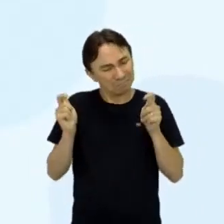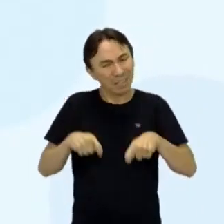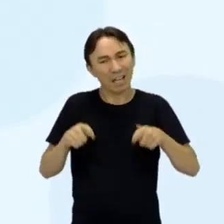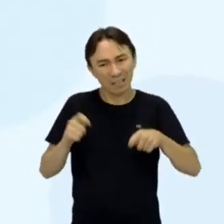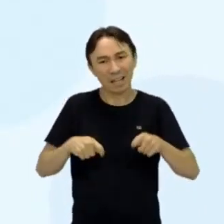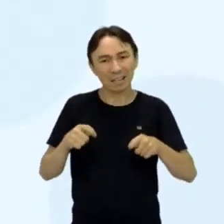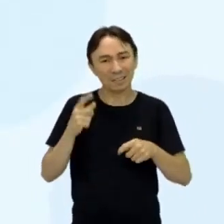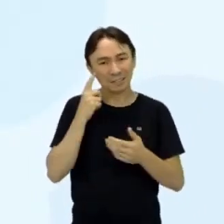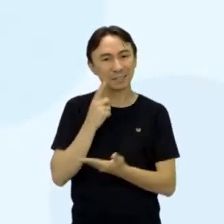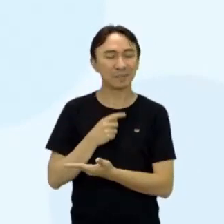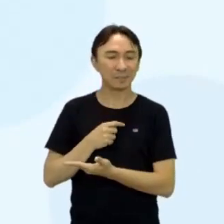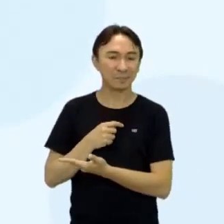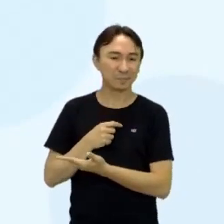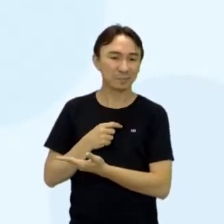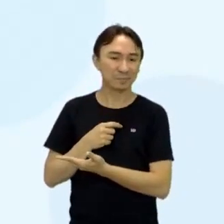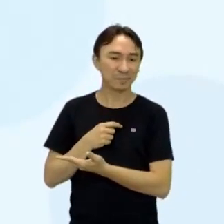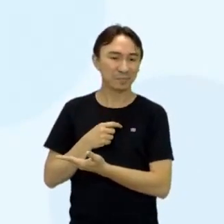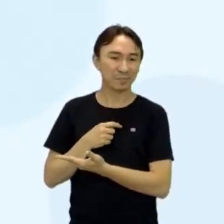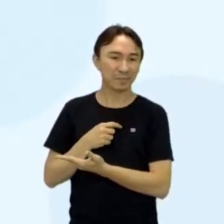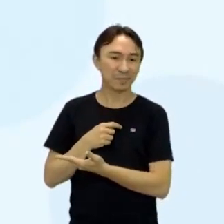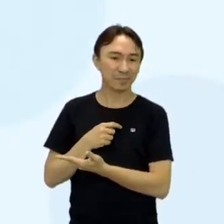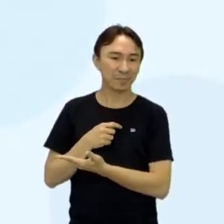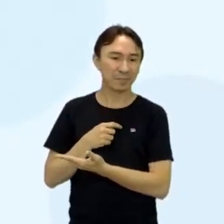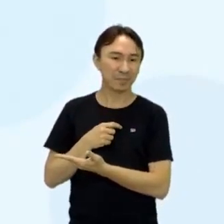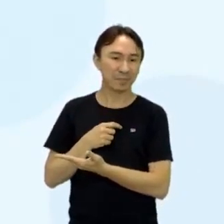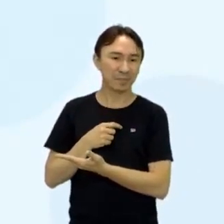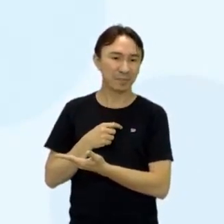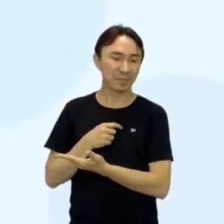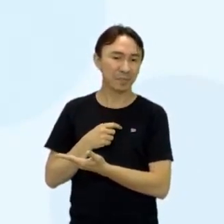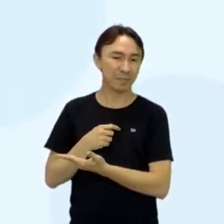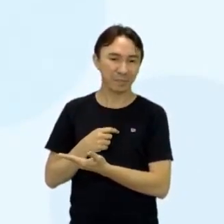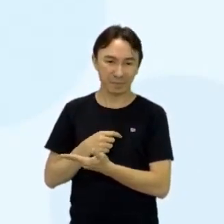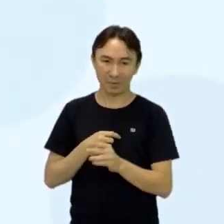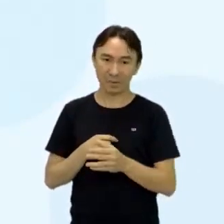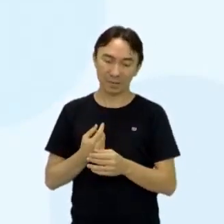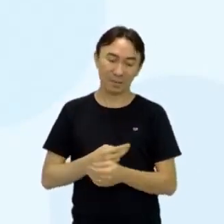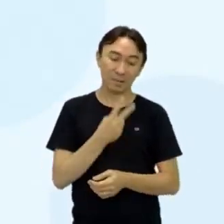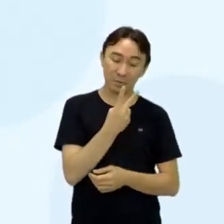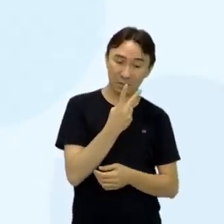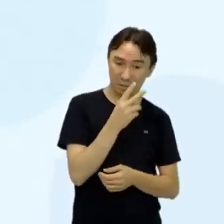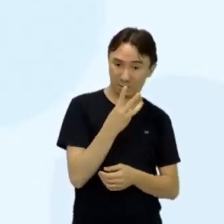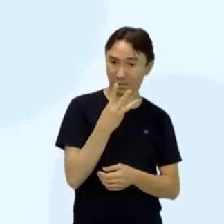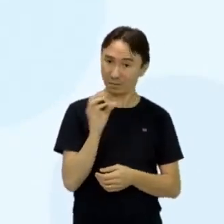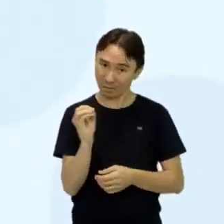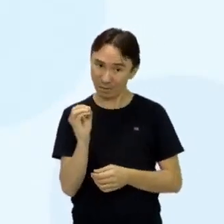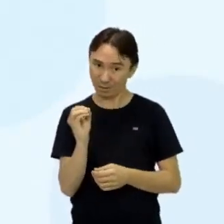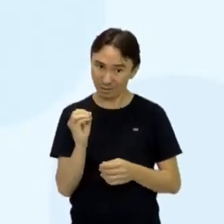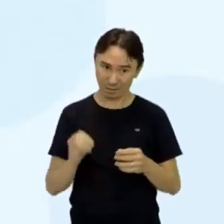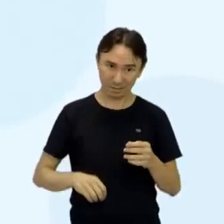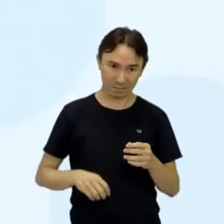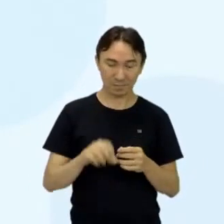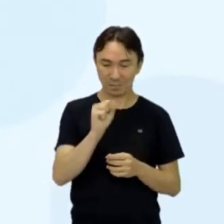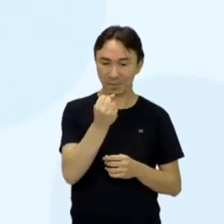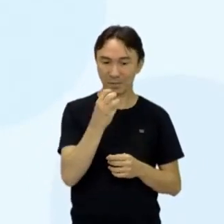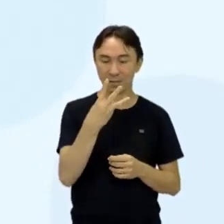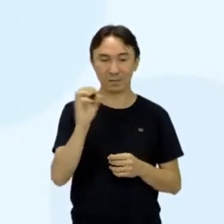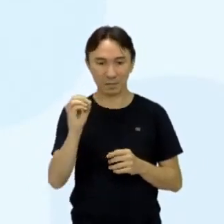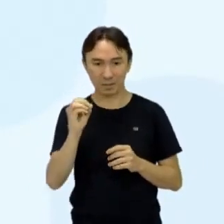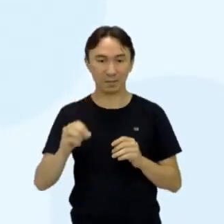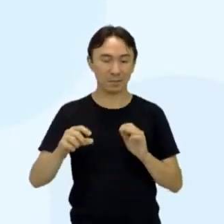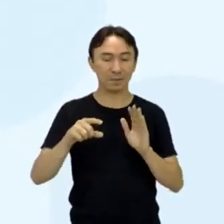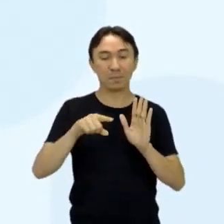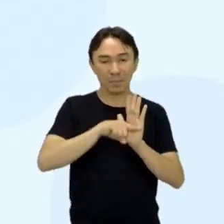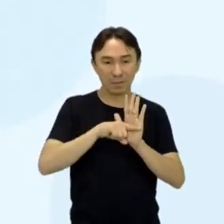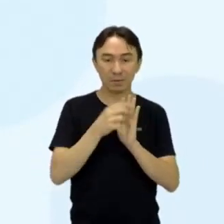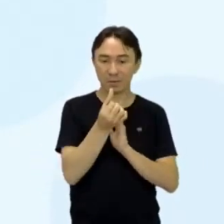isso dá 600, né? E 830 menos 600 dá 230 de